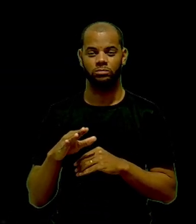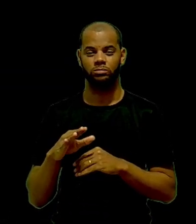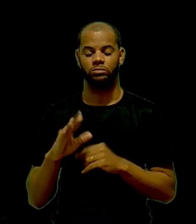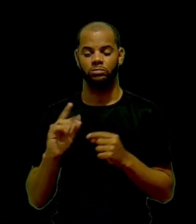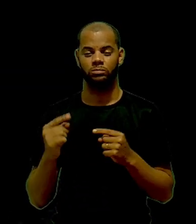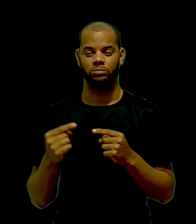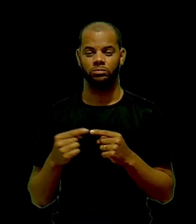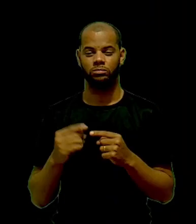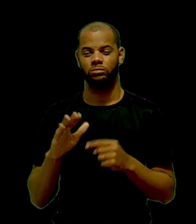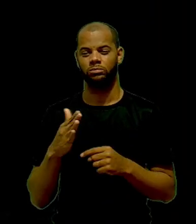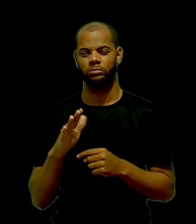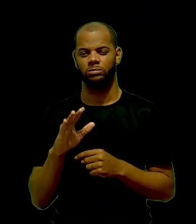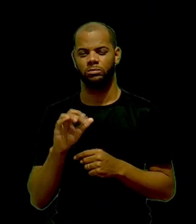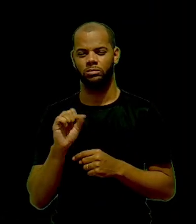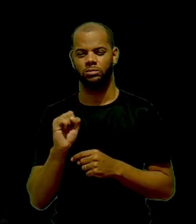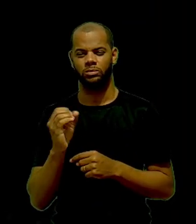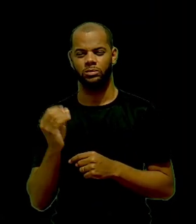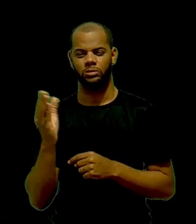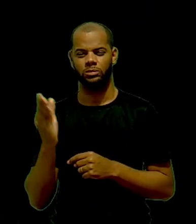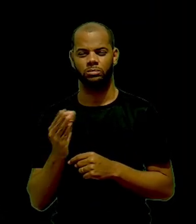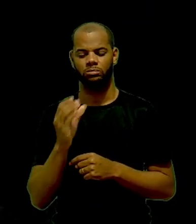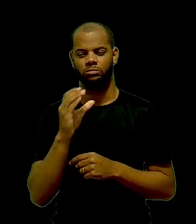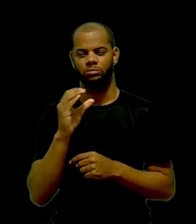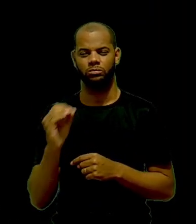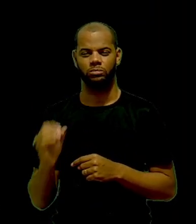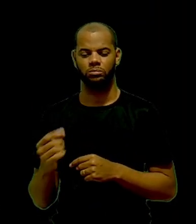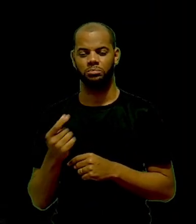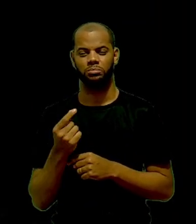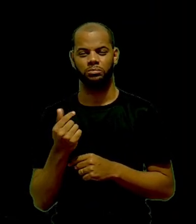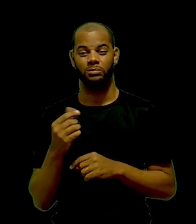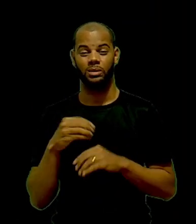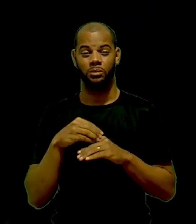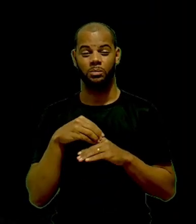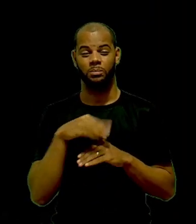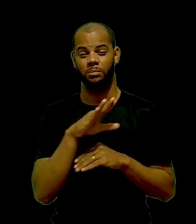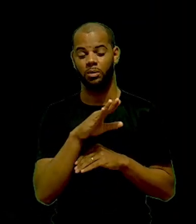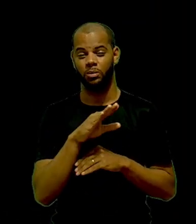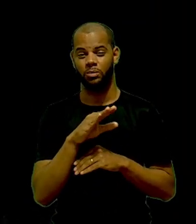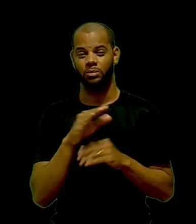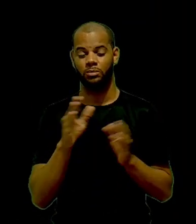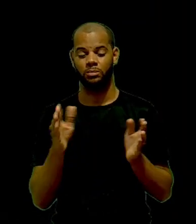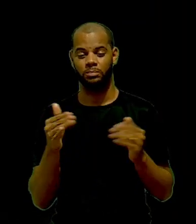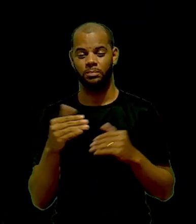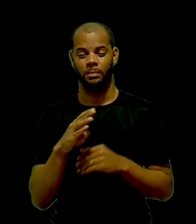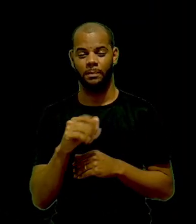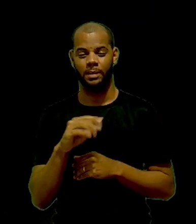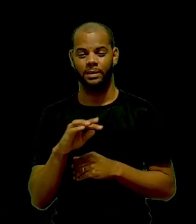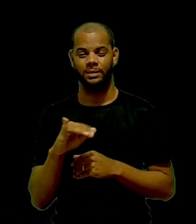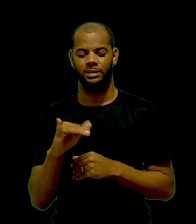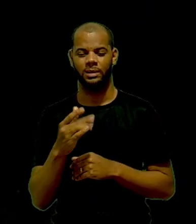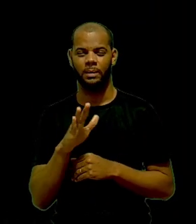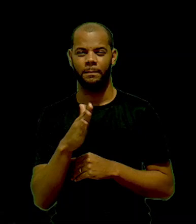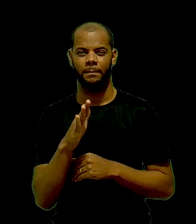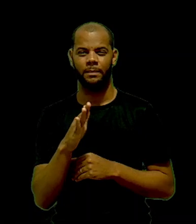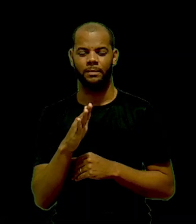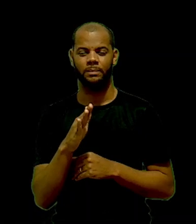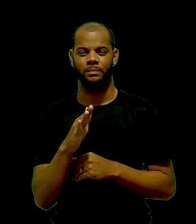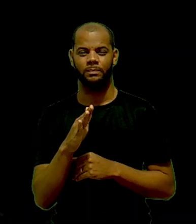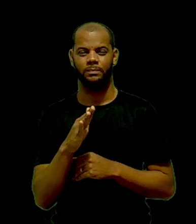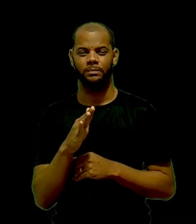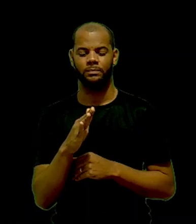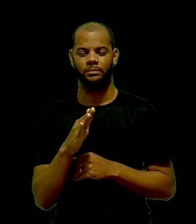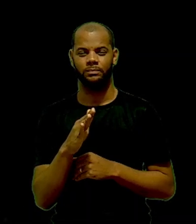correspondem a mais ou menos 80% do valor. Quando eu importo bateria, eu tenho que prever mais ou menos o